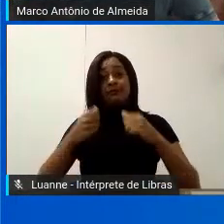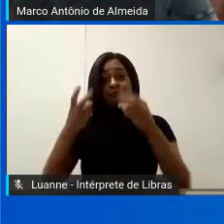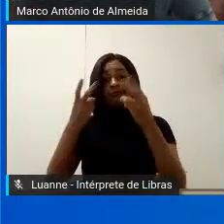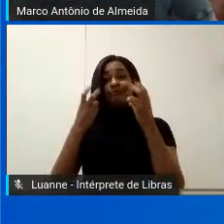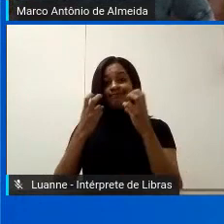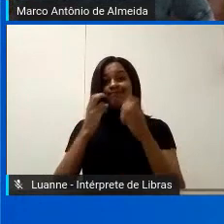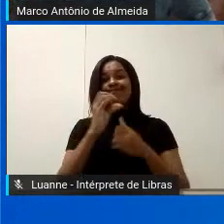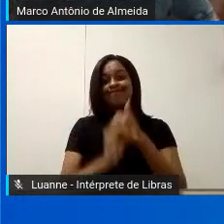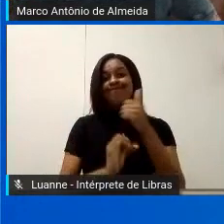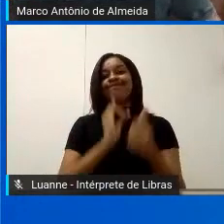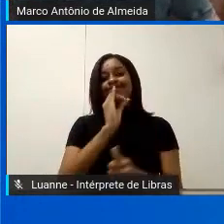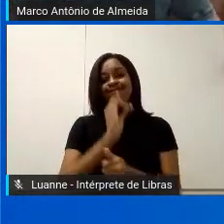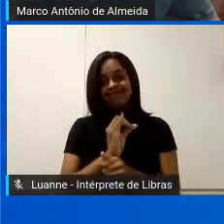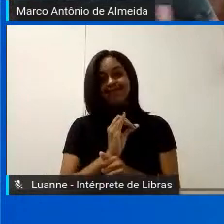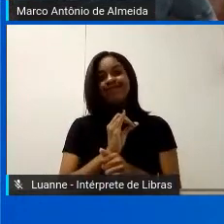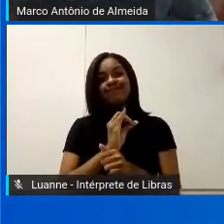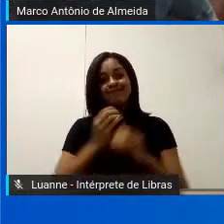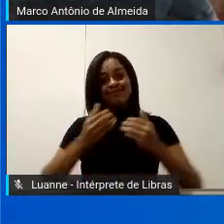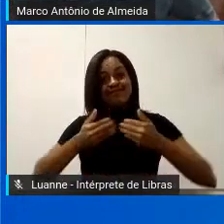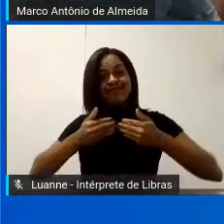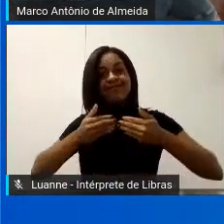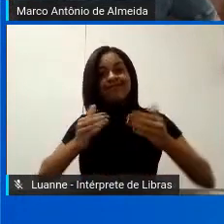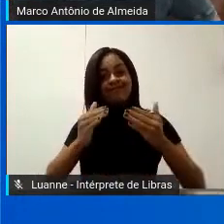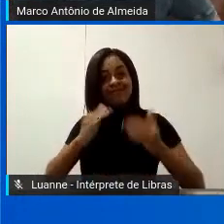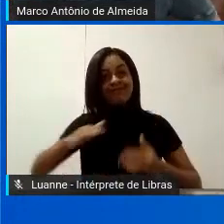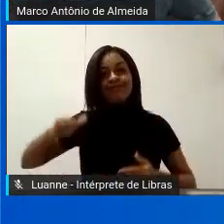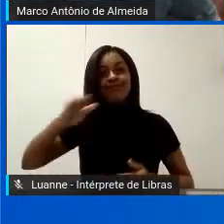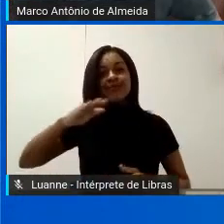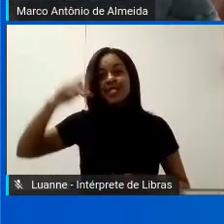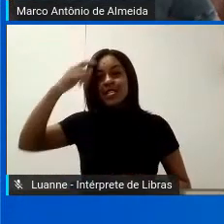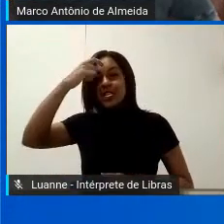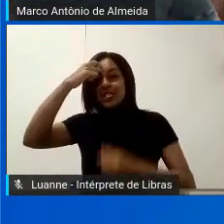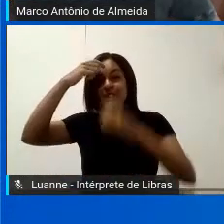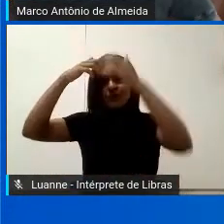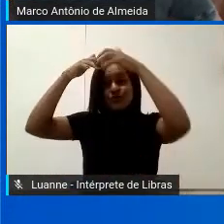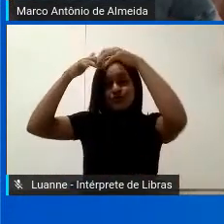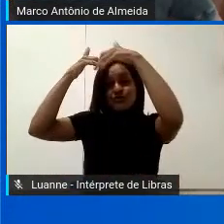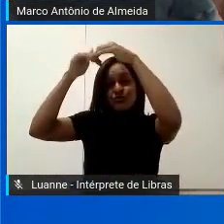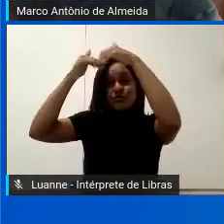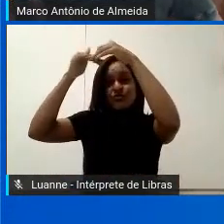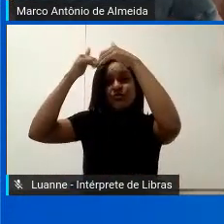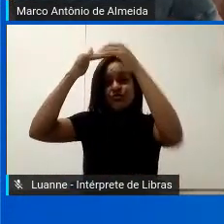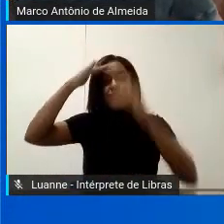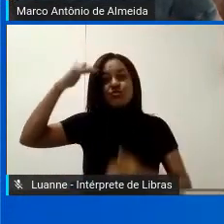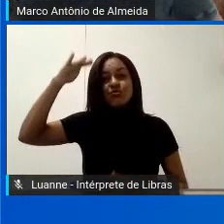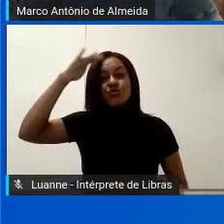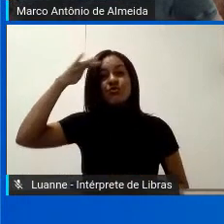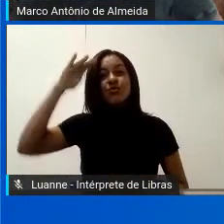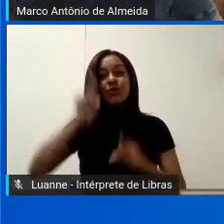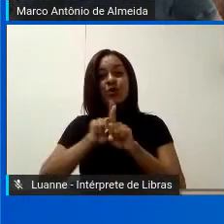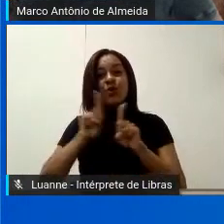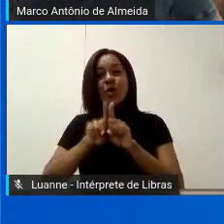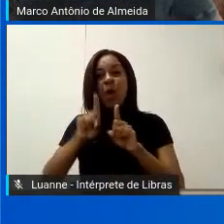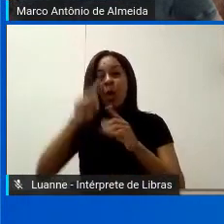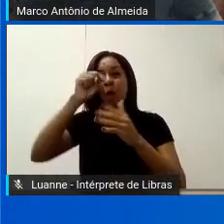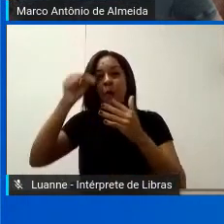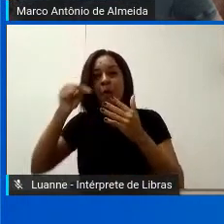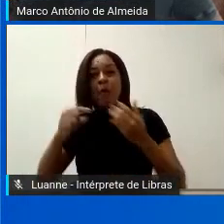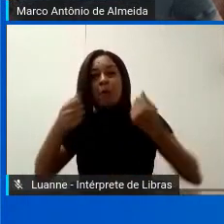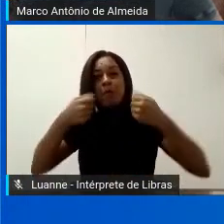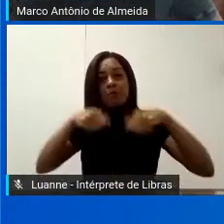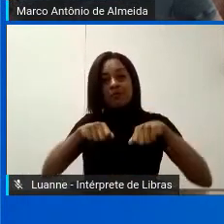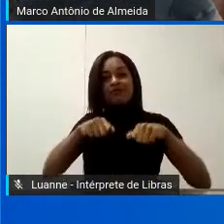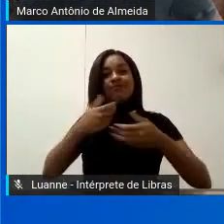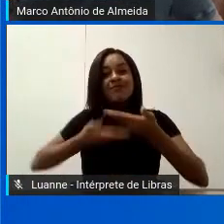ela abre um vasto território cognitivo né o vasto território de possibilidades que envolve